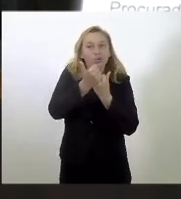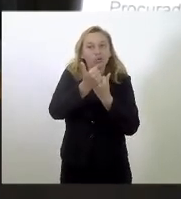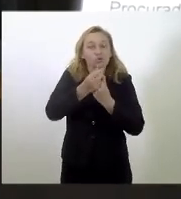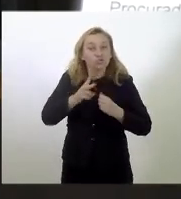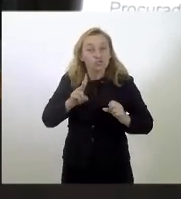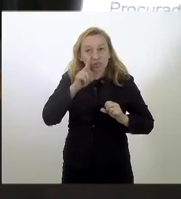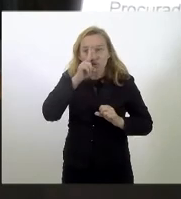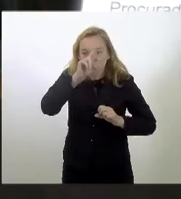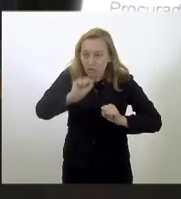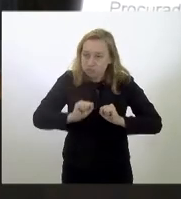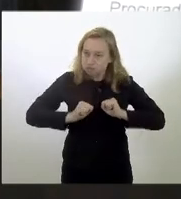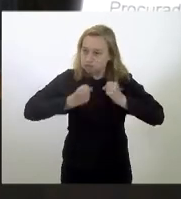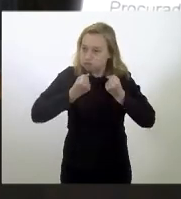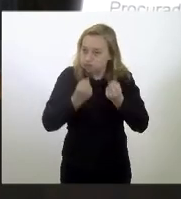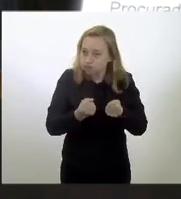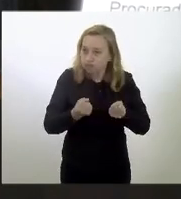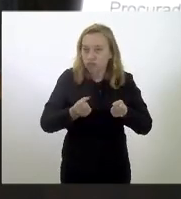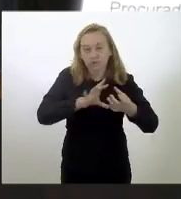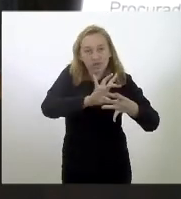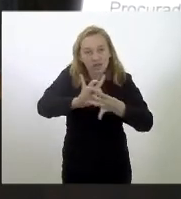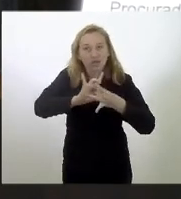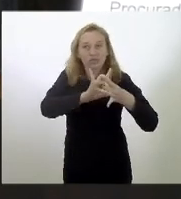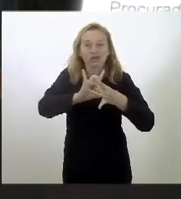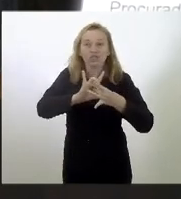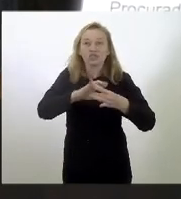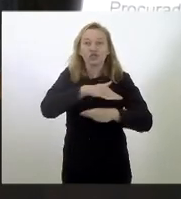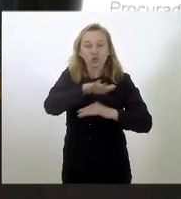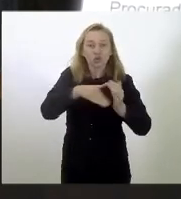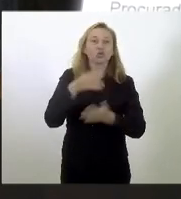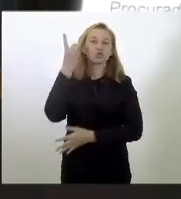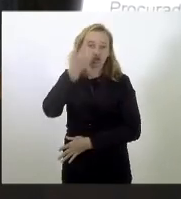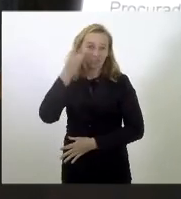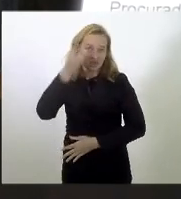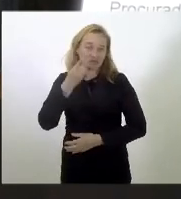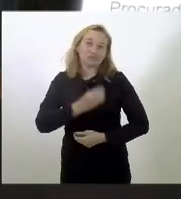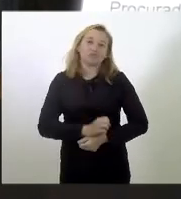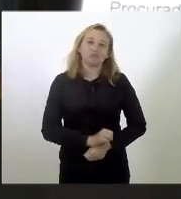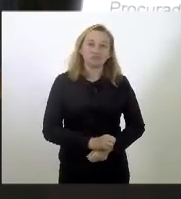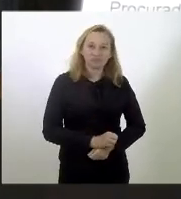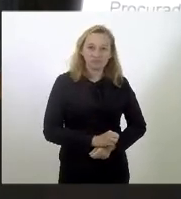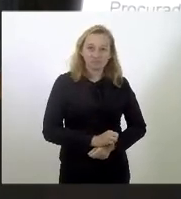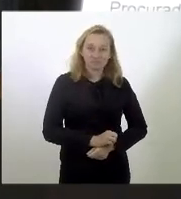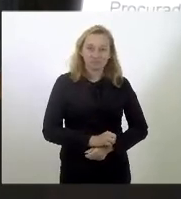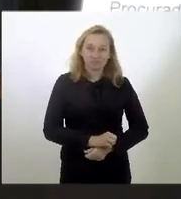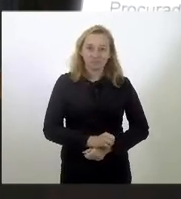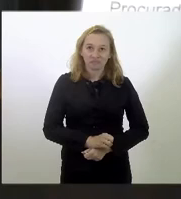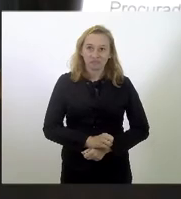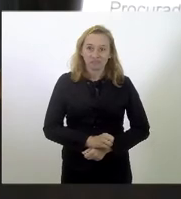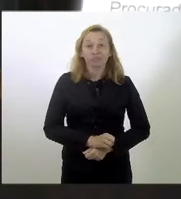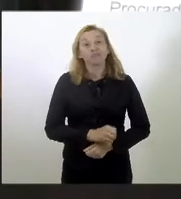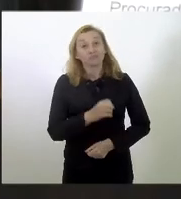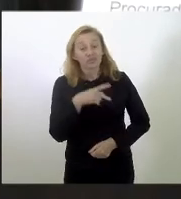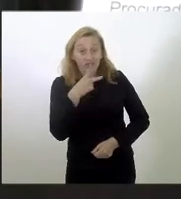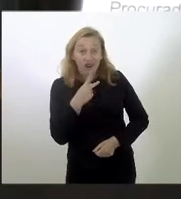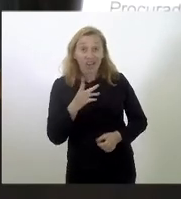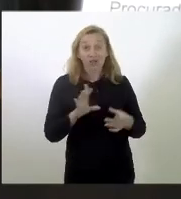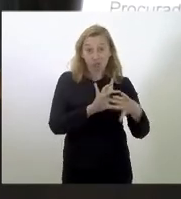da união dos senhores deputados, das senhoras deputadas. E, por falar em